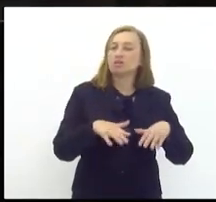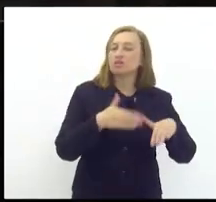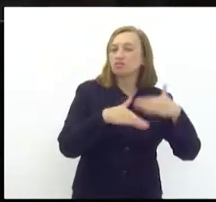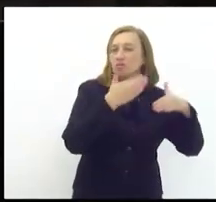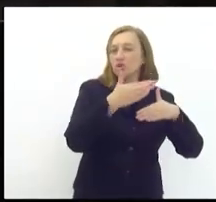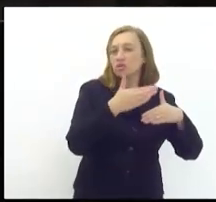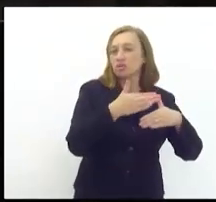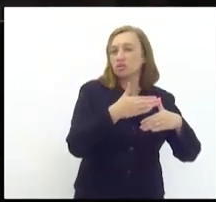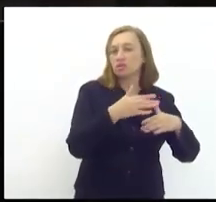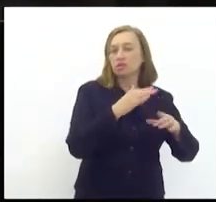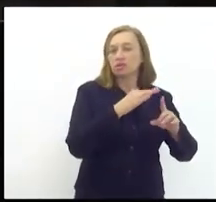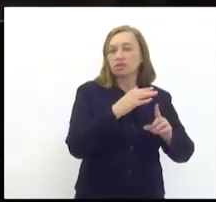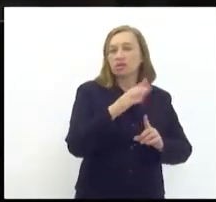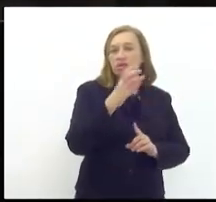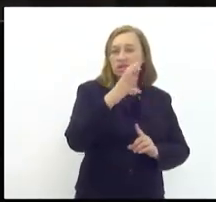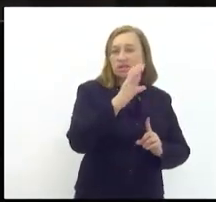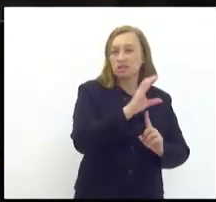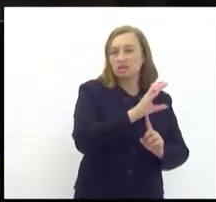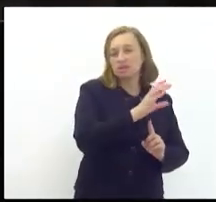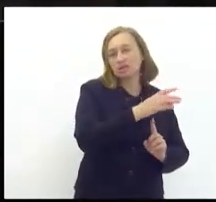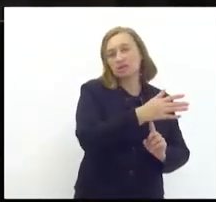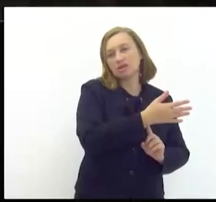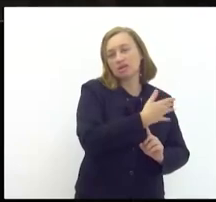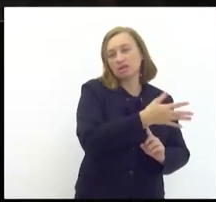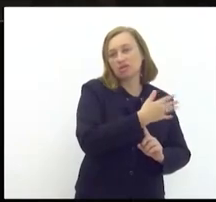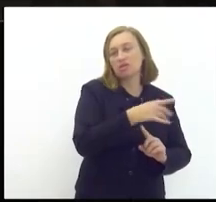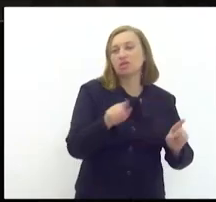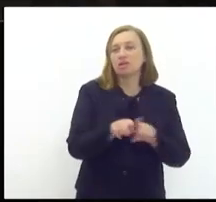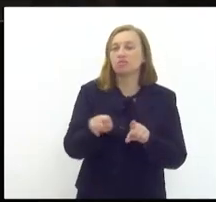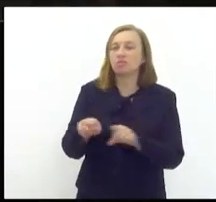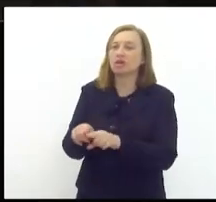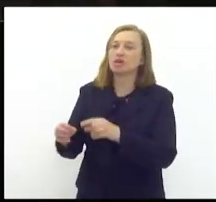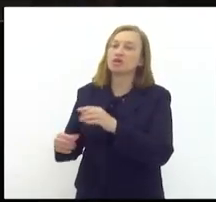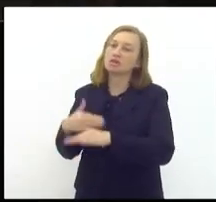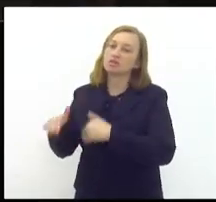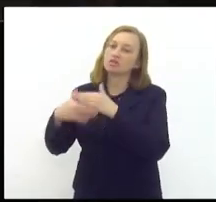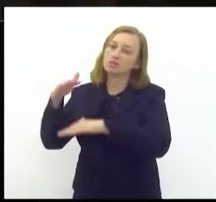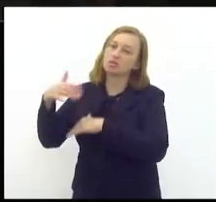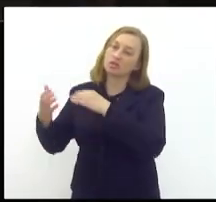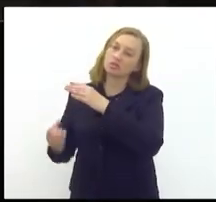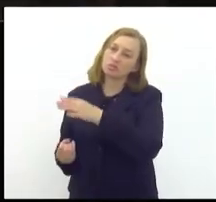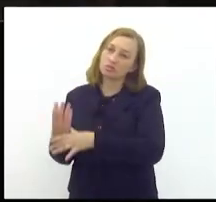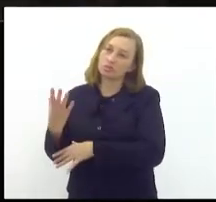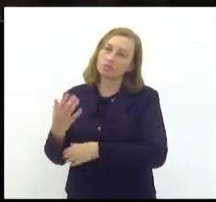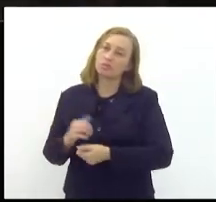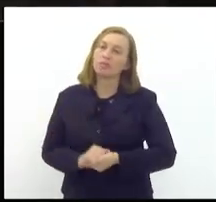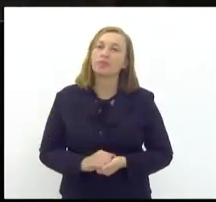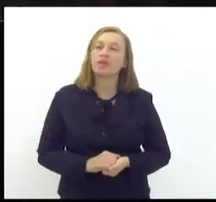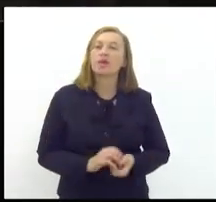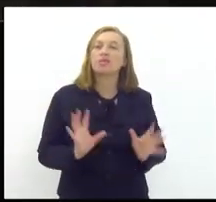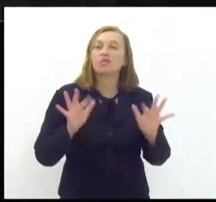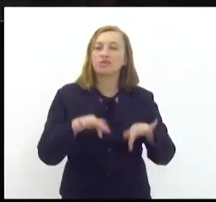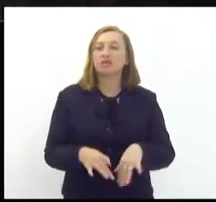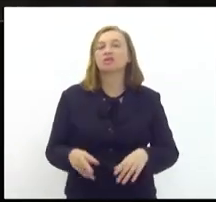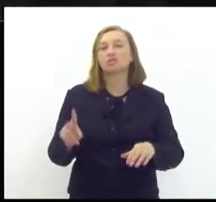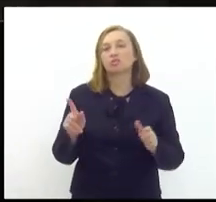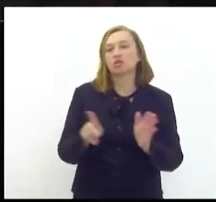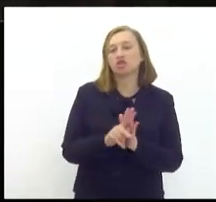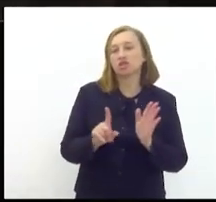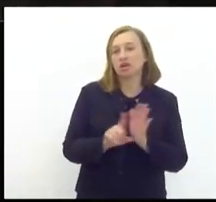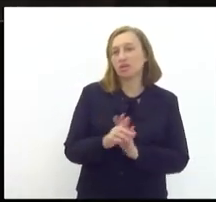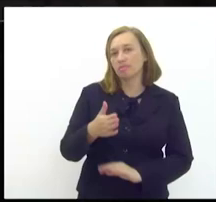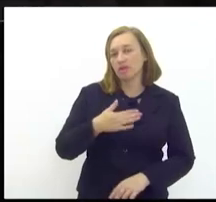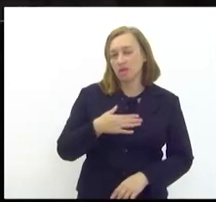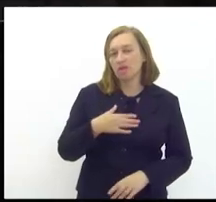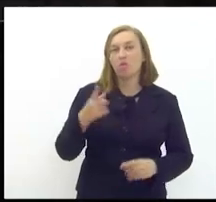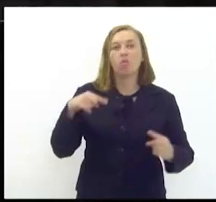desenvolvimento das matrizes produtivas ou seja para concluir esse projeto de lei de minha